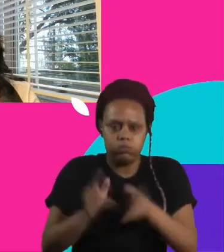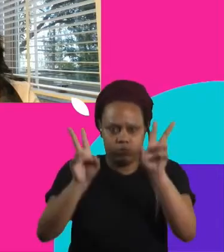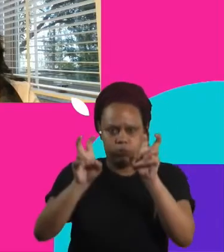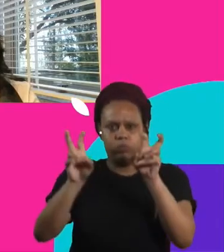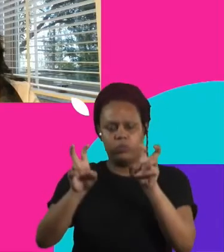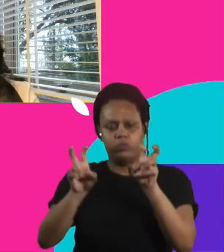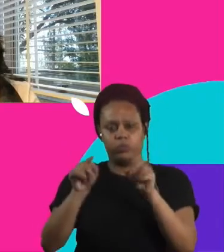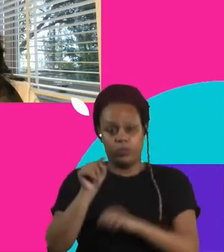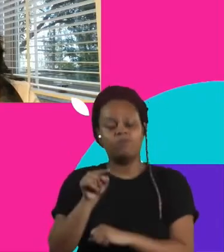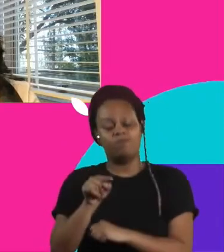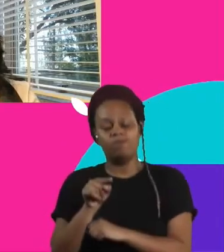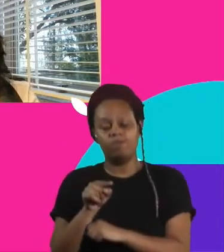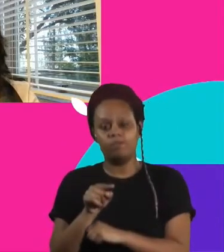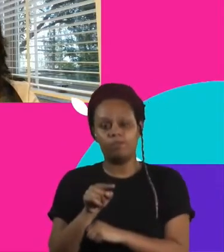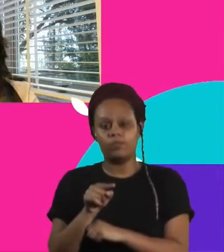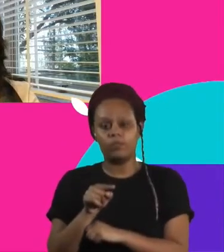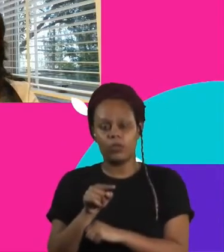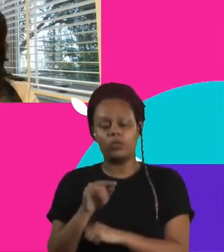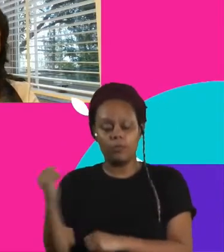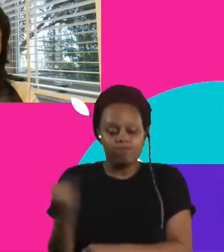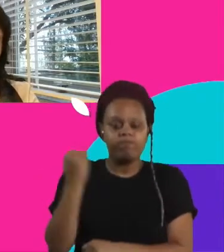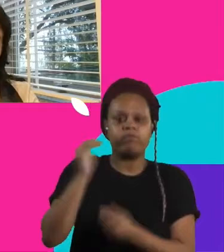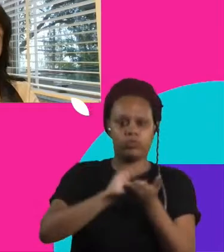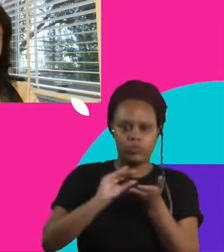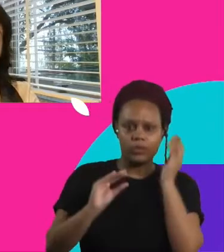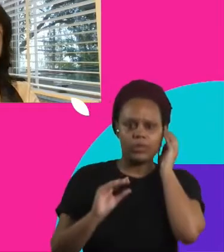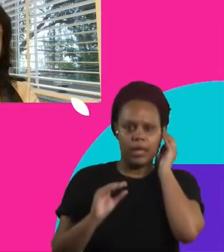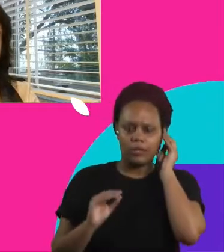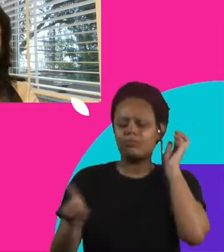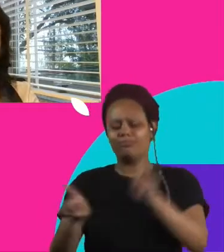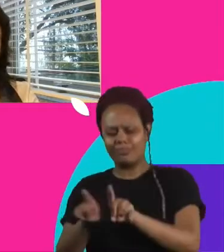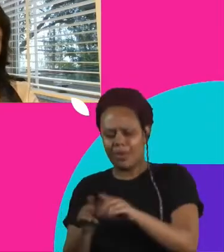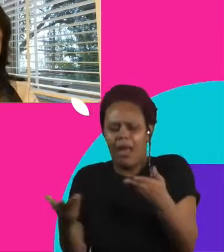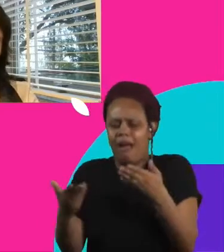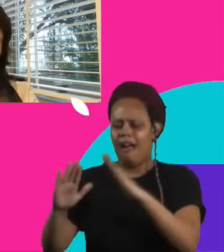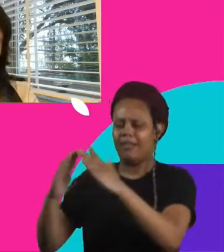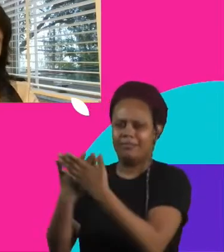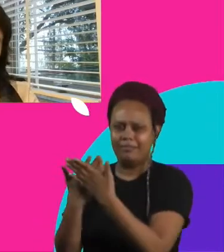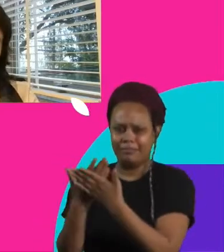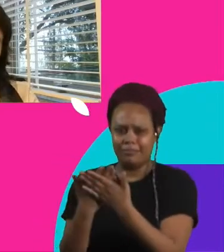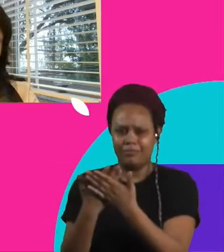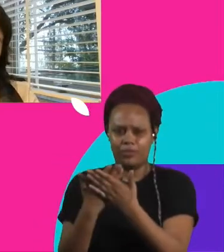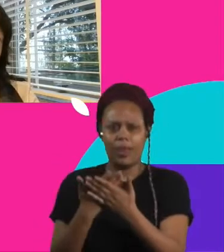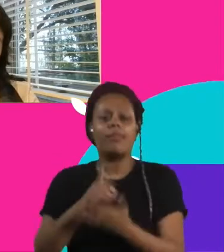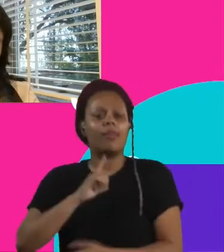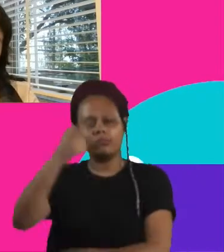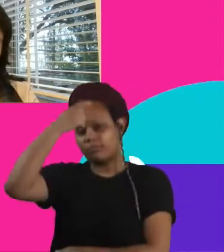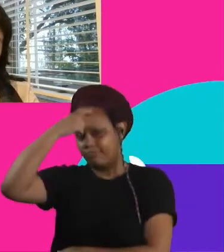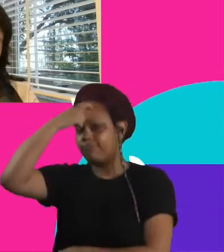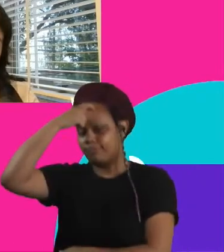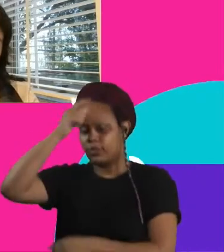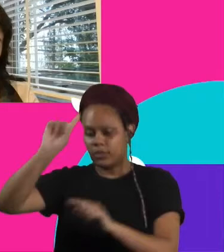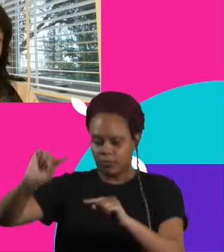em dados, e agora os sistemas de ensino, as redes públicas de ensino, estão conscientes desse